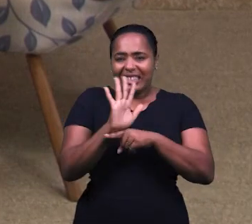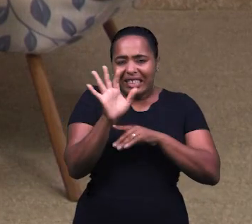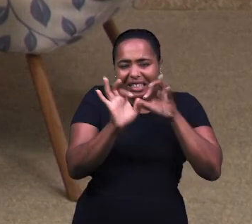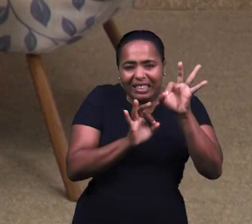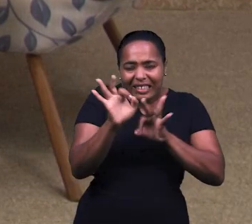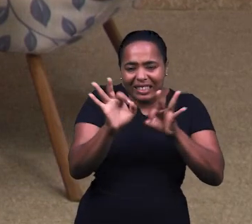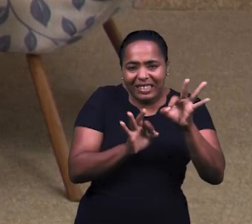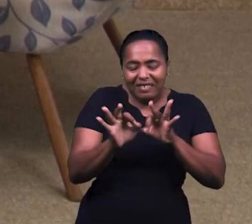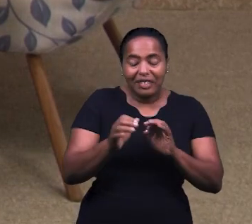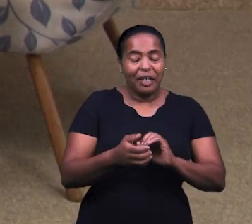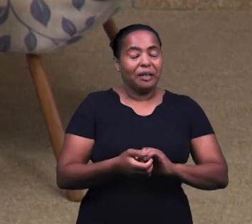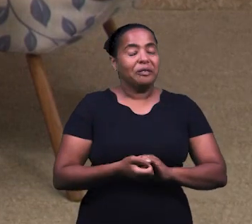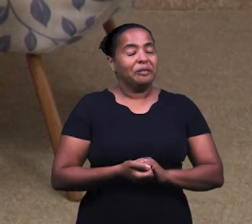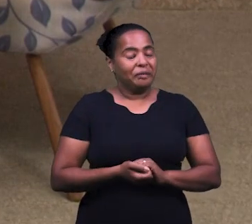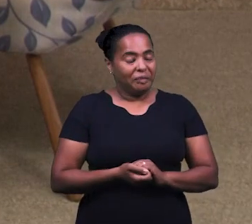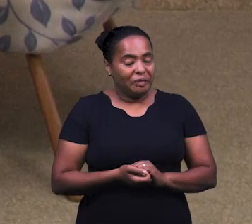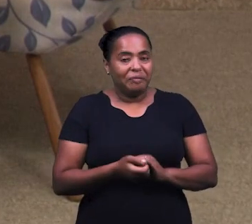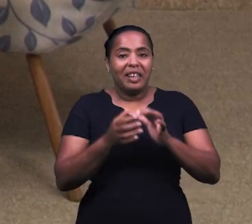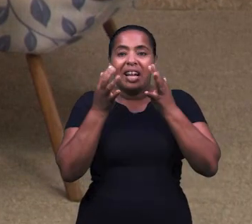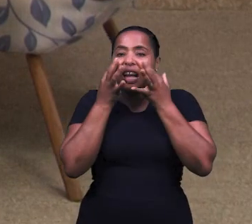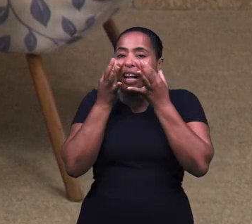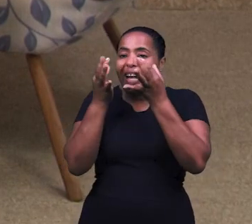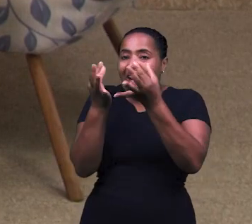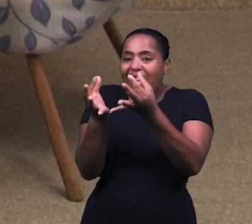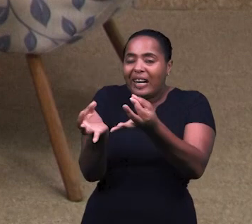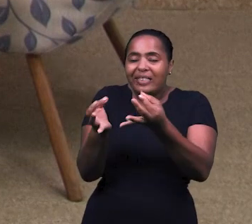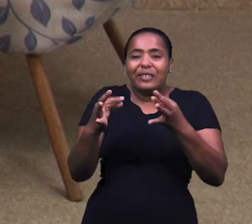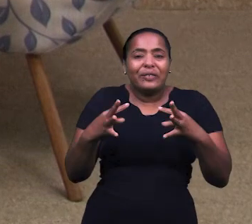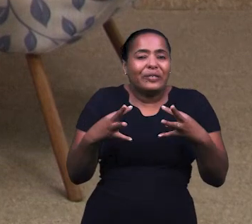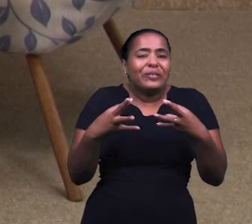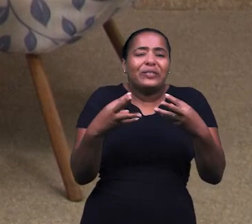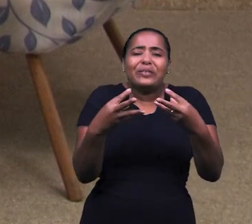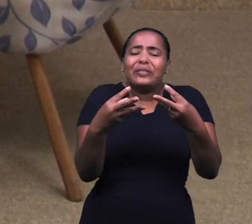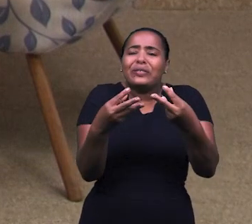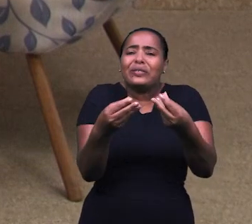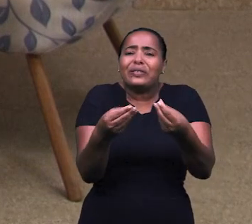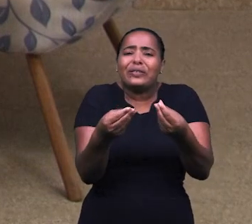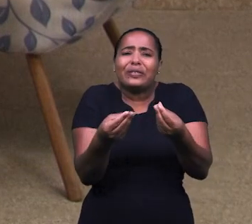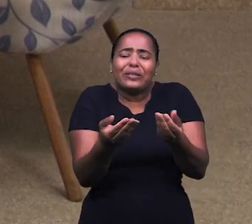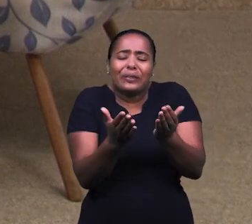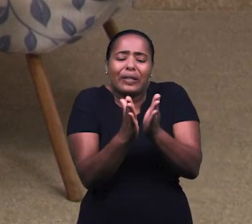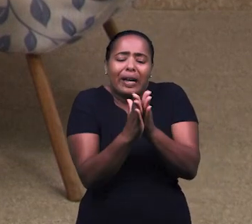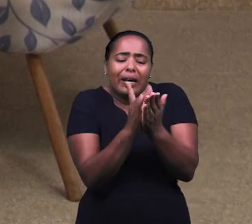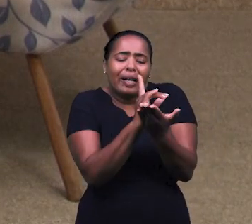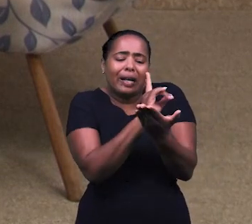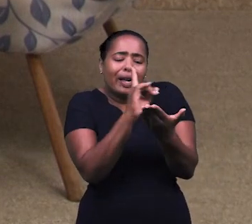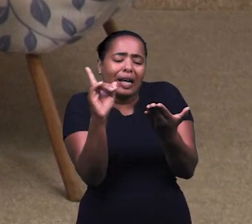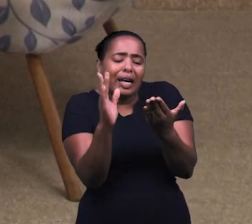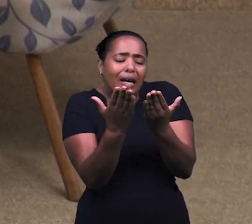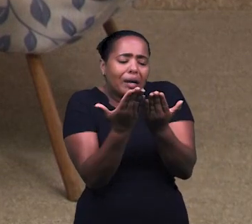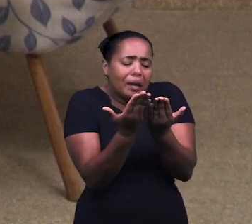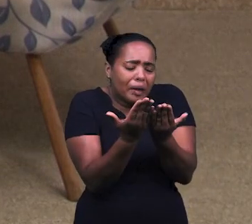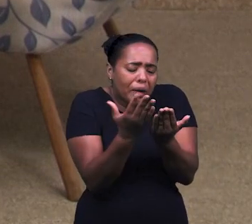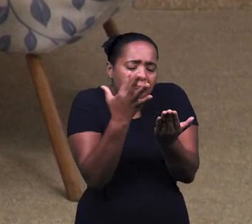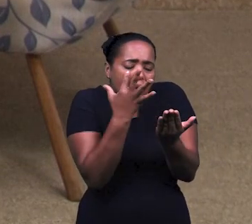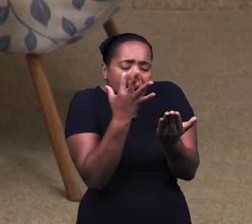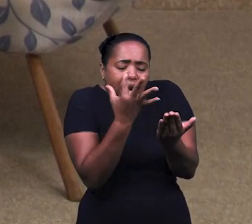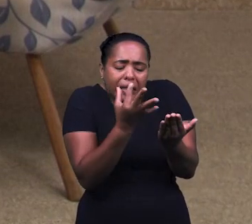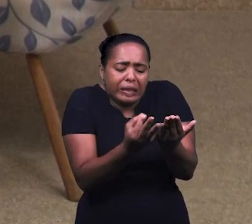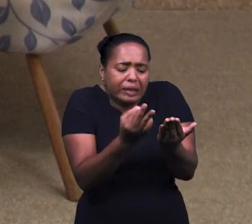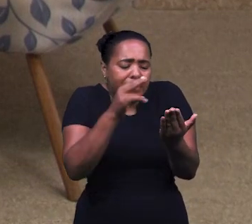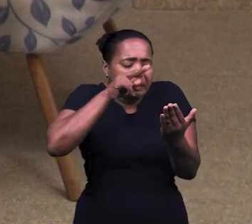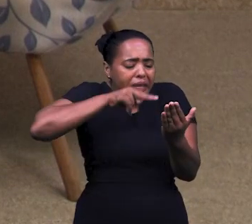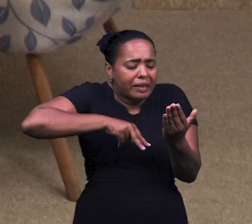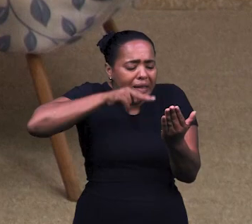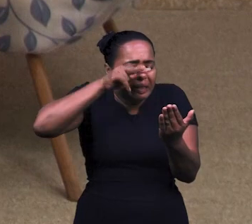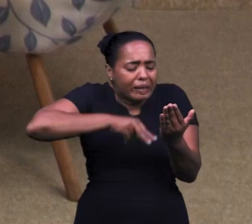o vídeo. O que me chamou a atenção é de ver todas elas ali com a palavra, com a Bíblia na mão,